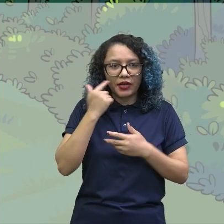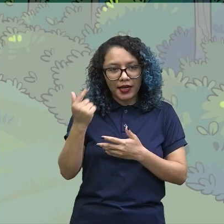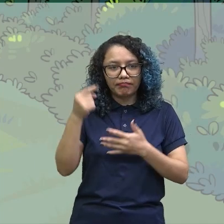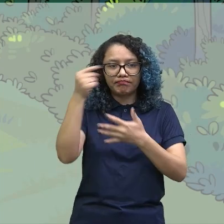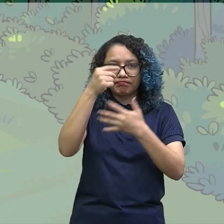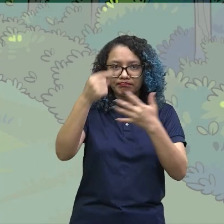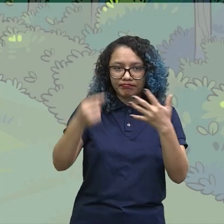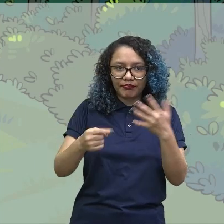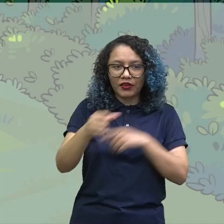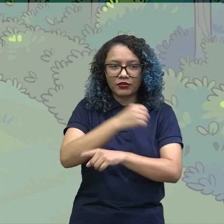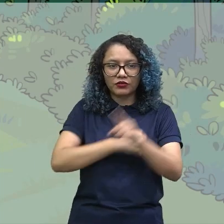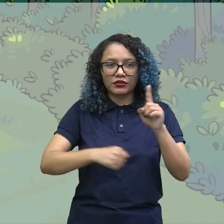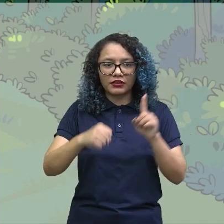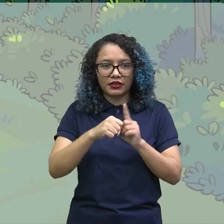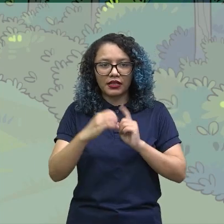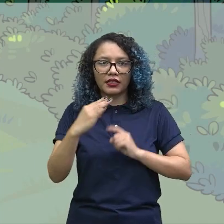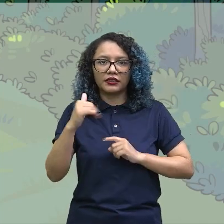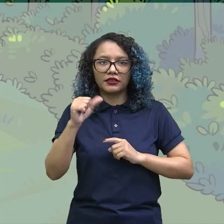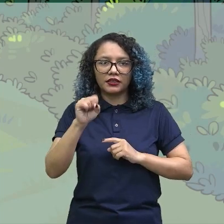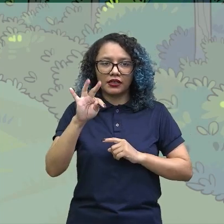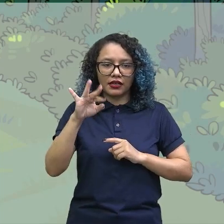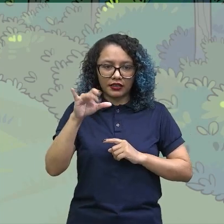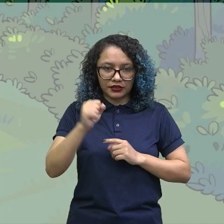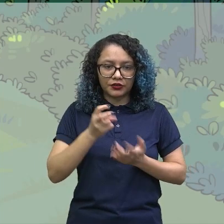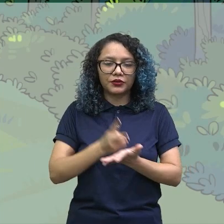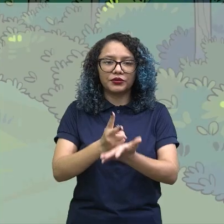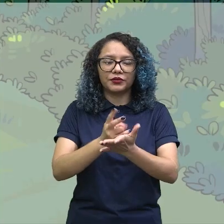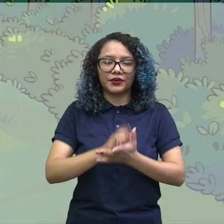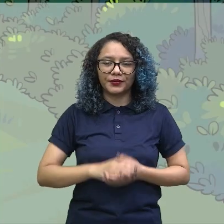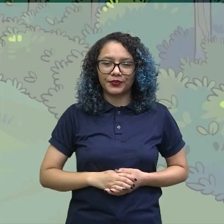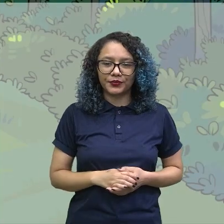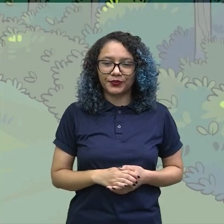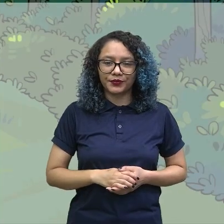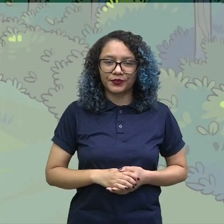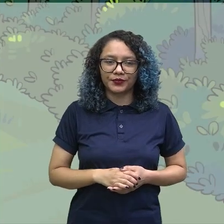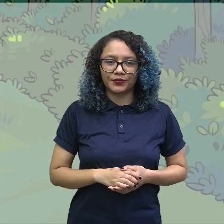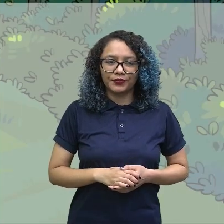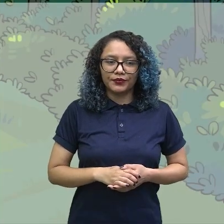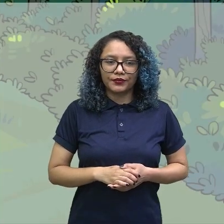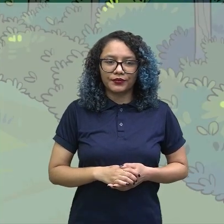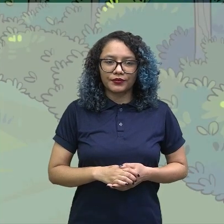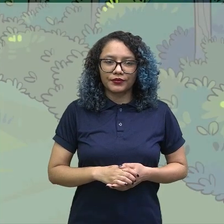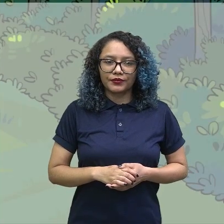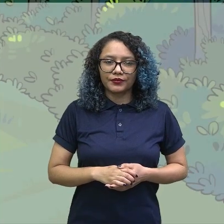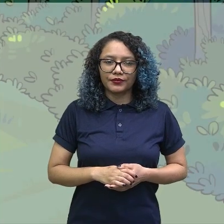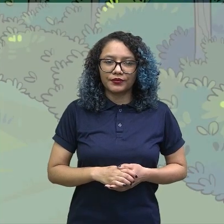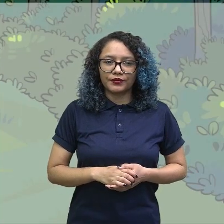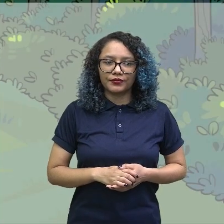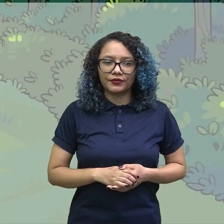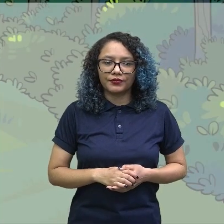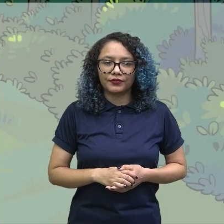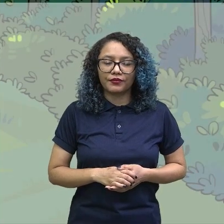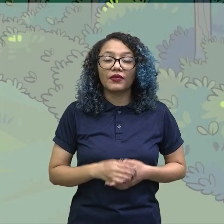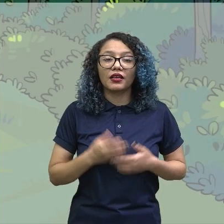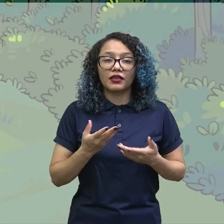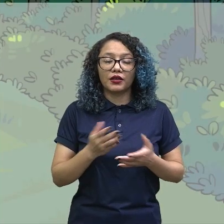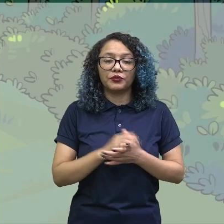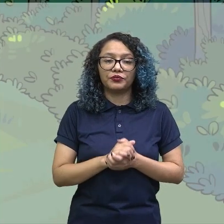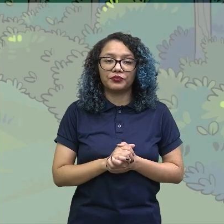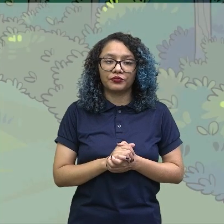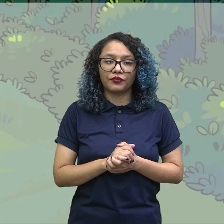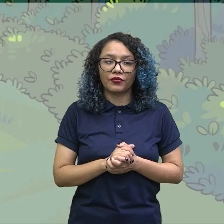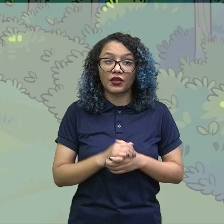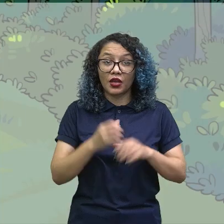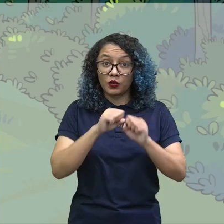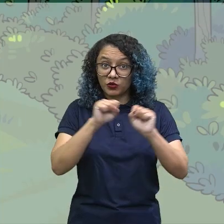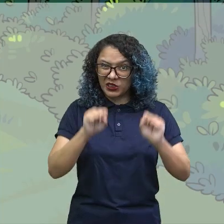bem, vamos então falar um pouco mais das castas. As castas é um sistema social rígido de